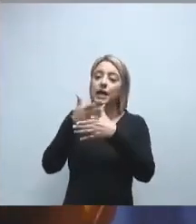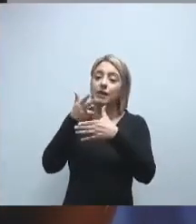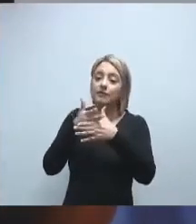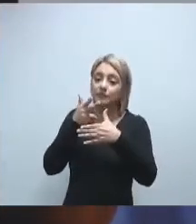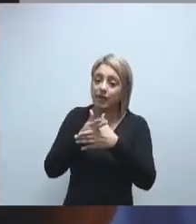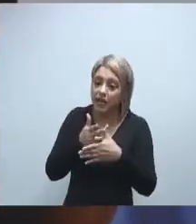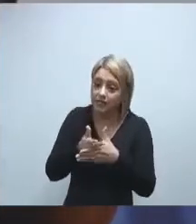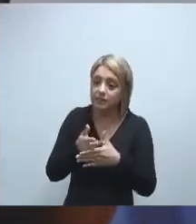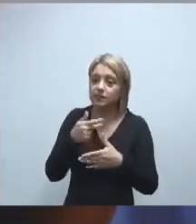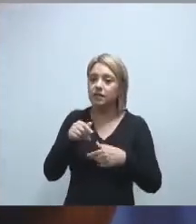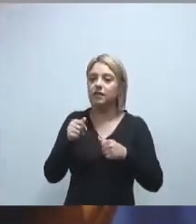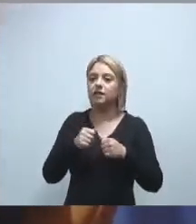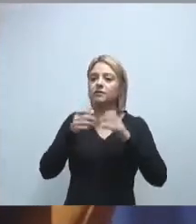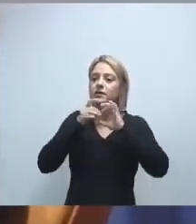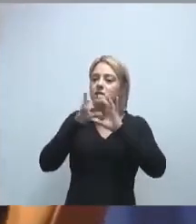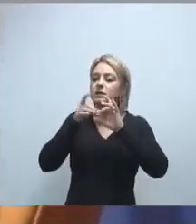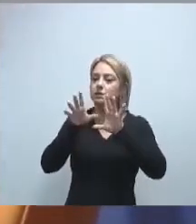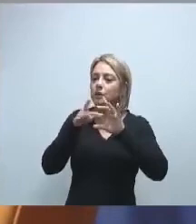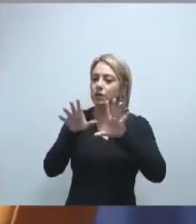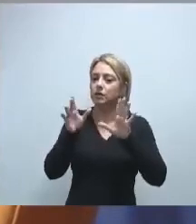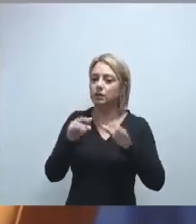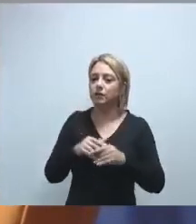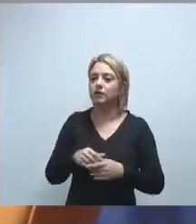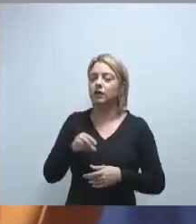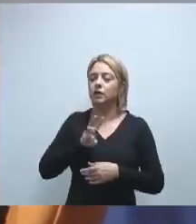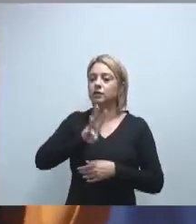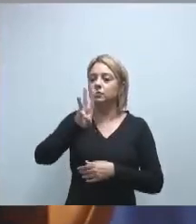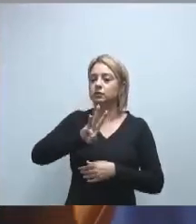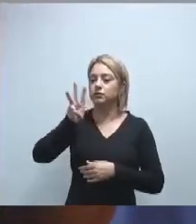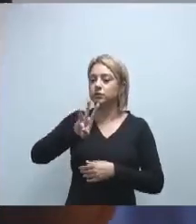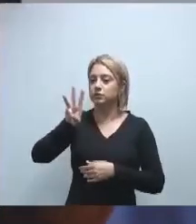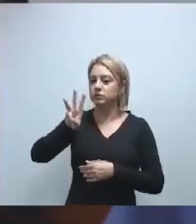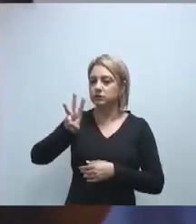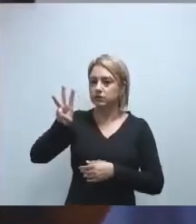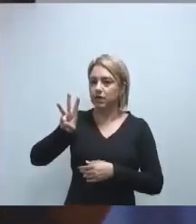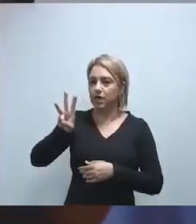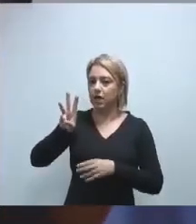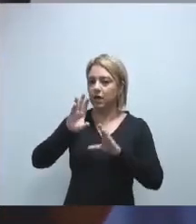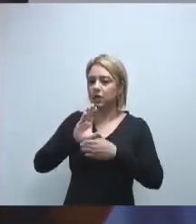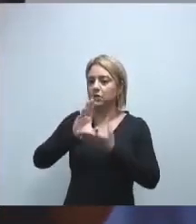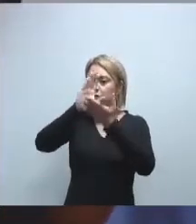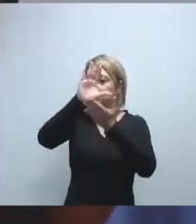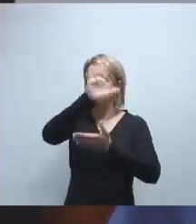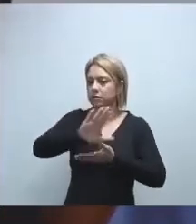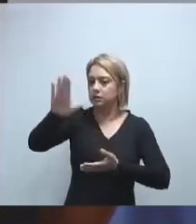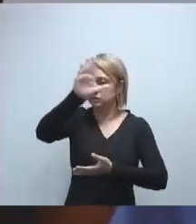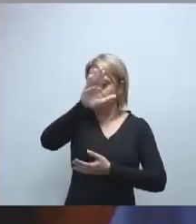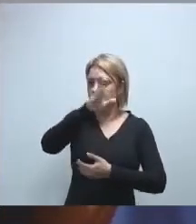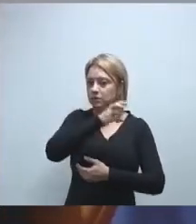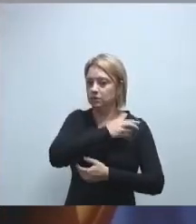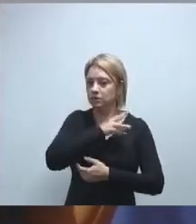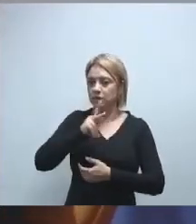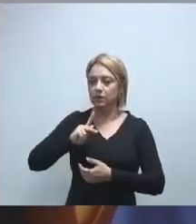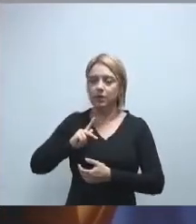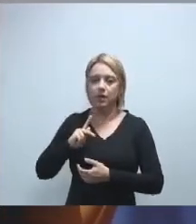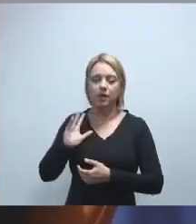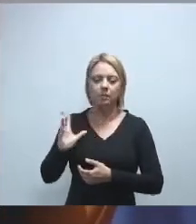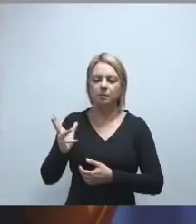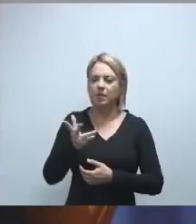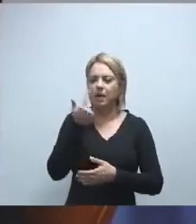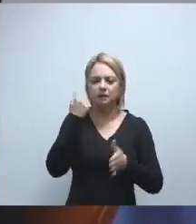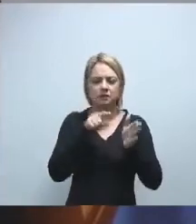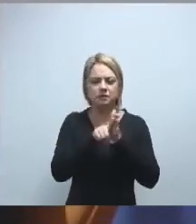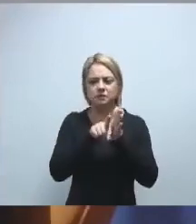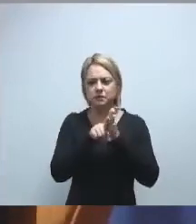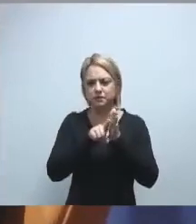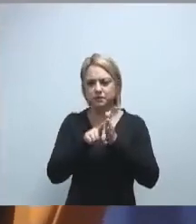registradas em breve estarão disponíveis no site do conselho nacional do ministério público sendo um ótimo material para pesquisa